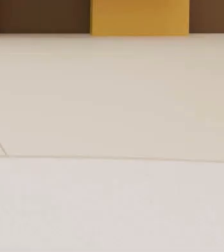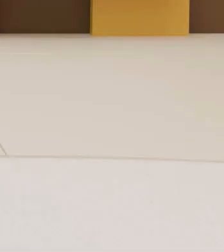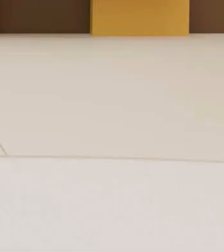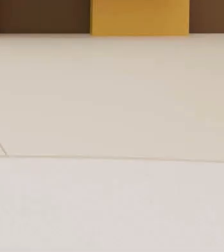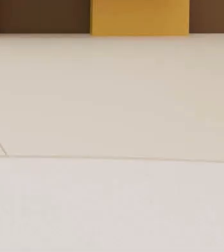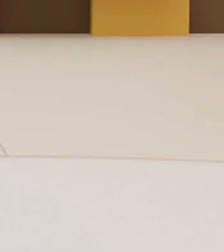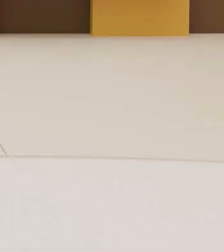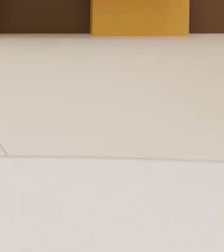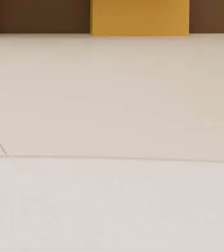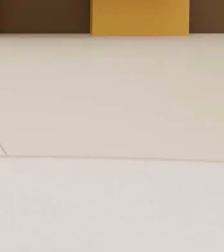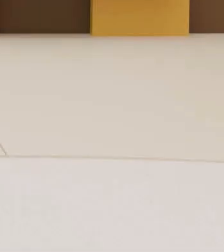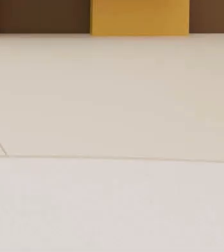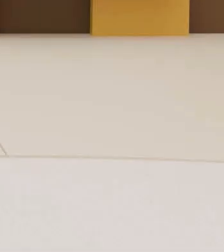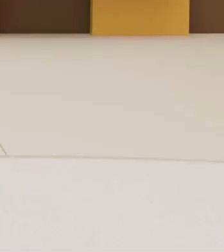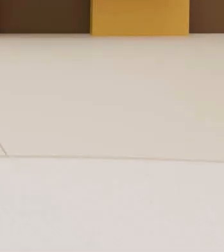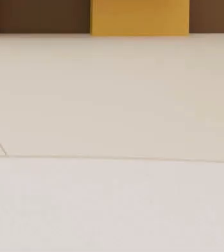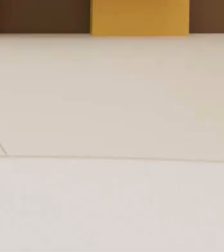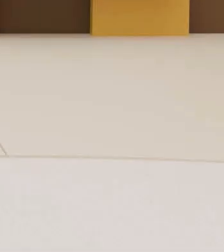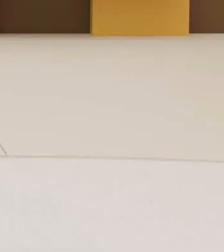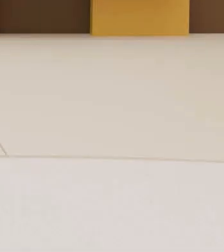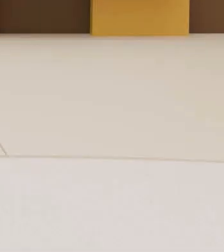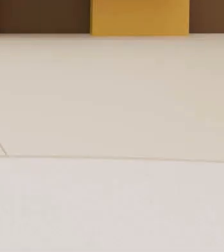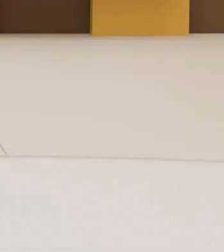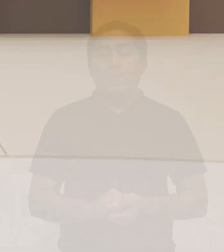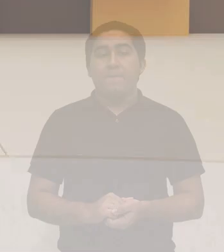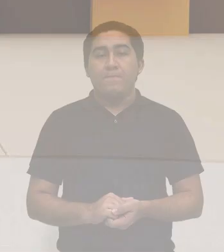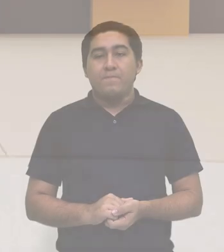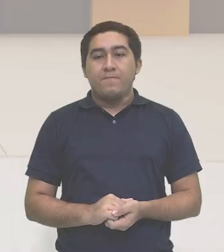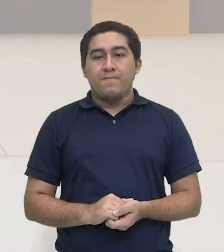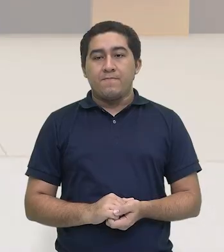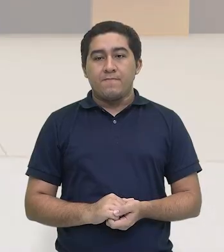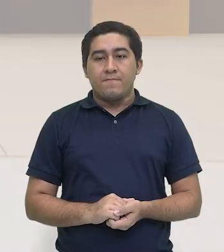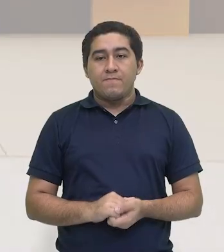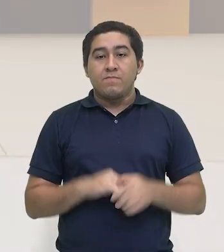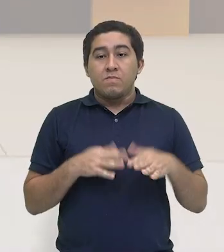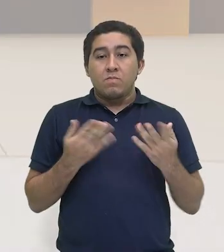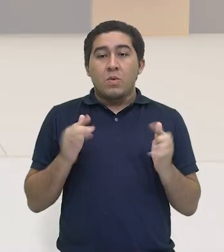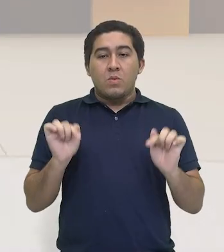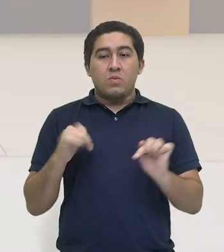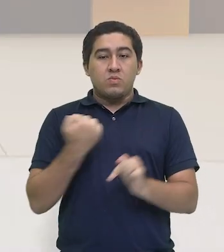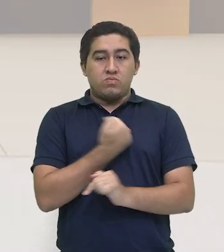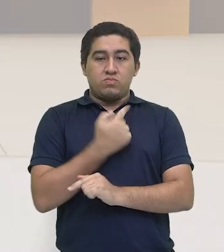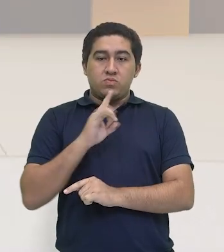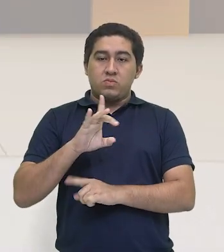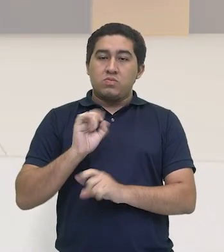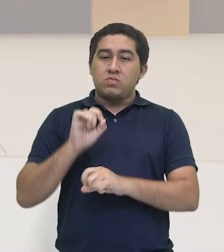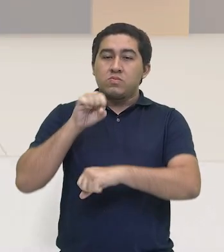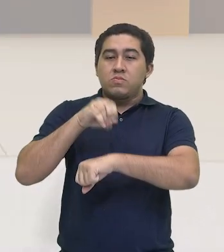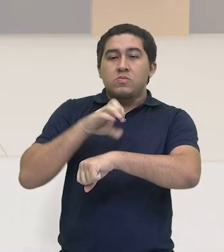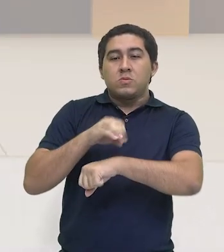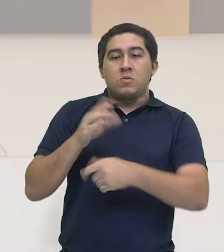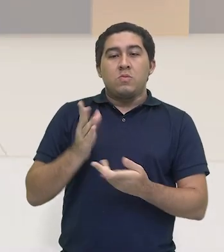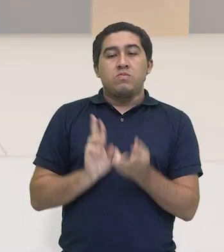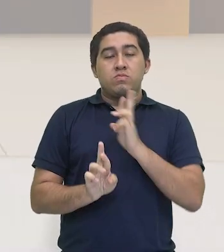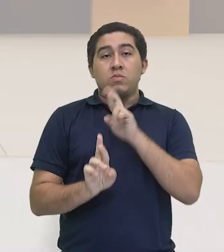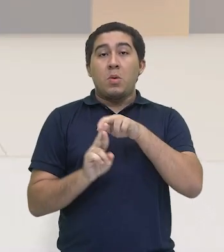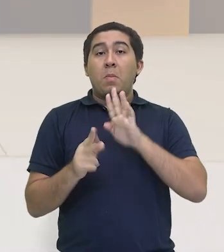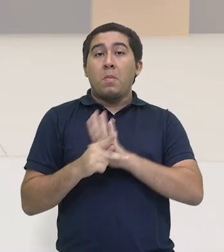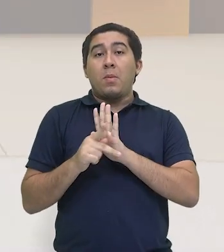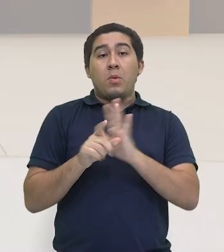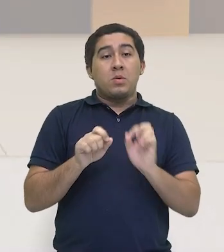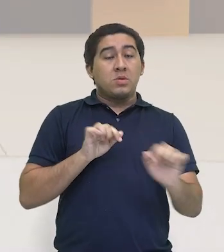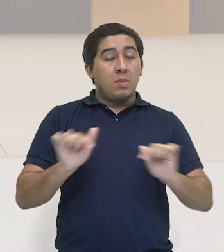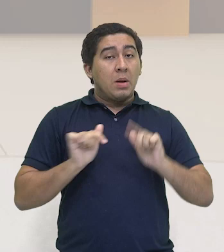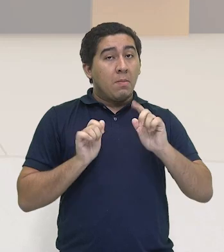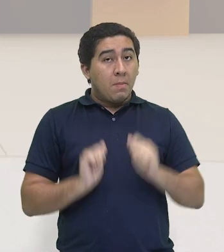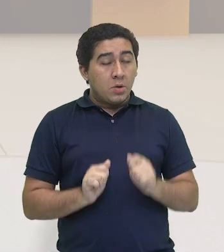desse, nós temos outros. Nós estamos aqui dando dicas, né, deixando dicas a respeito de trabalhos que podem ser feitos na Amazônia. A